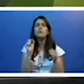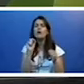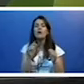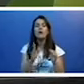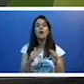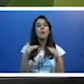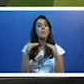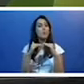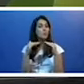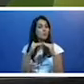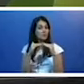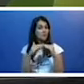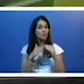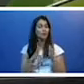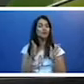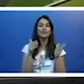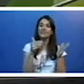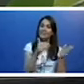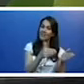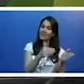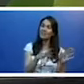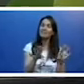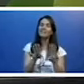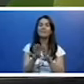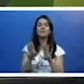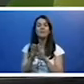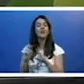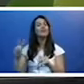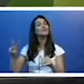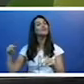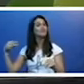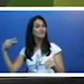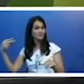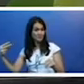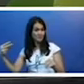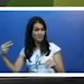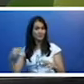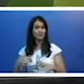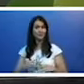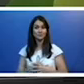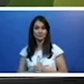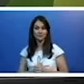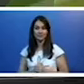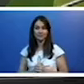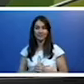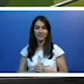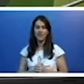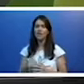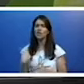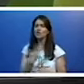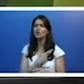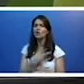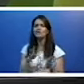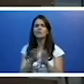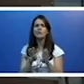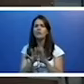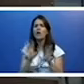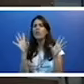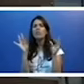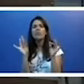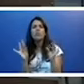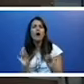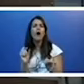grandezas proporcionais e não proporcionais. Depois das proporcionais, a gente definiu o que